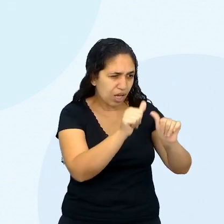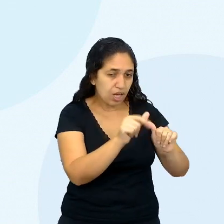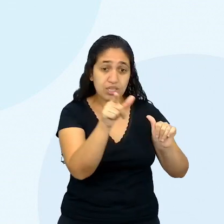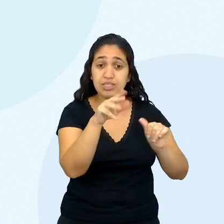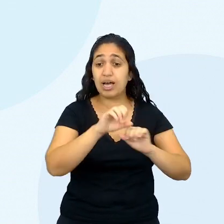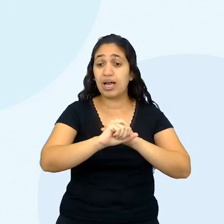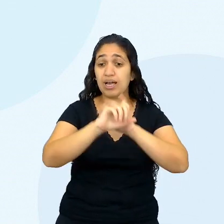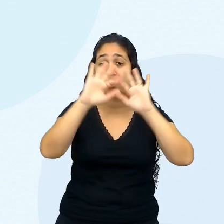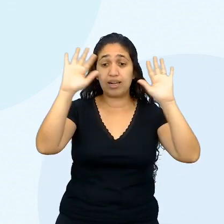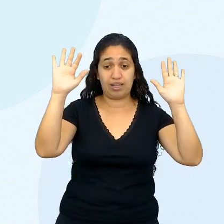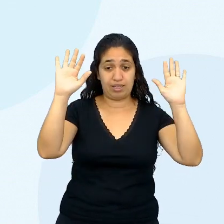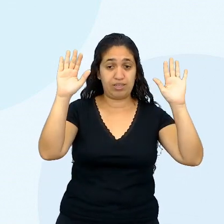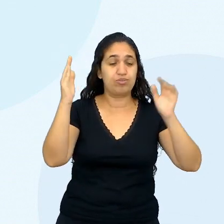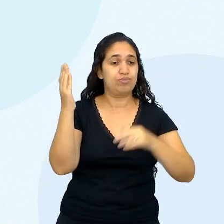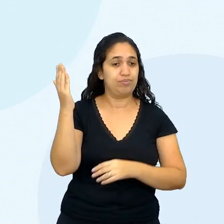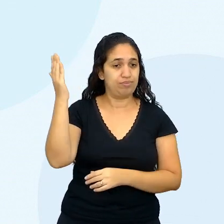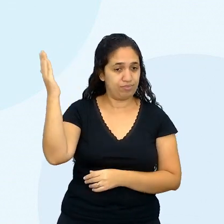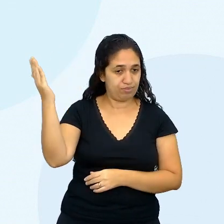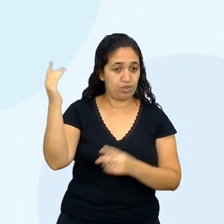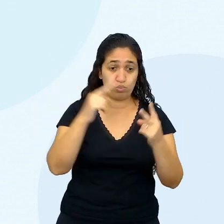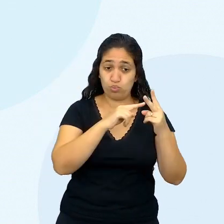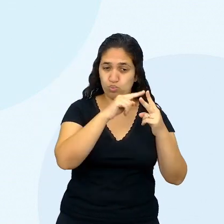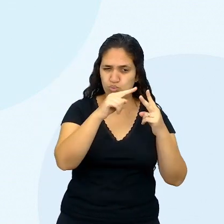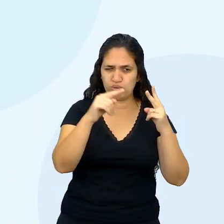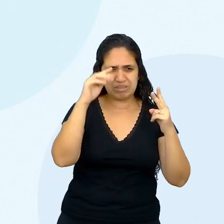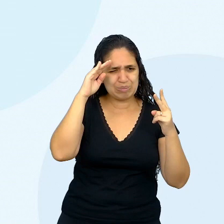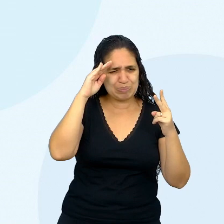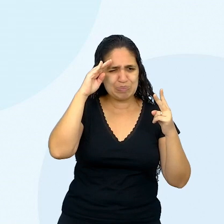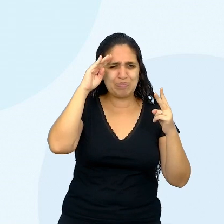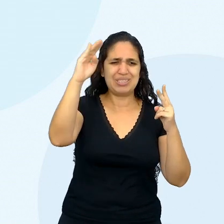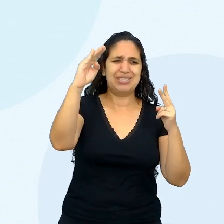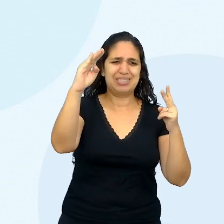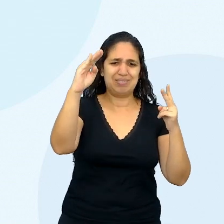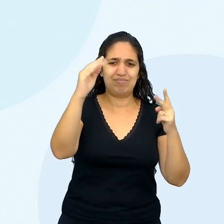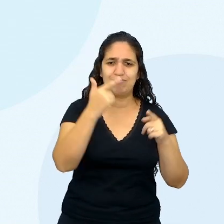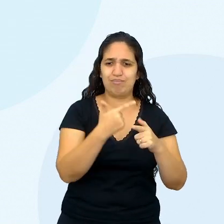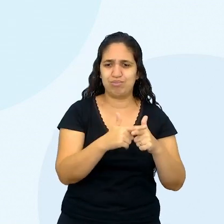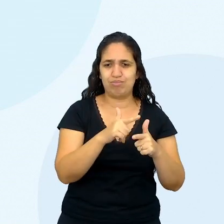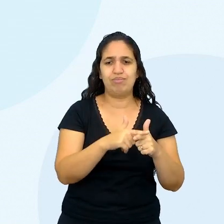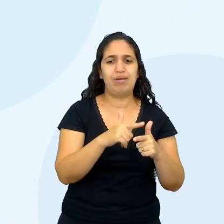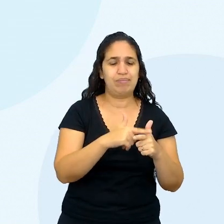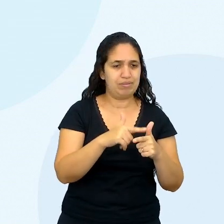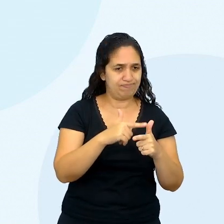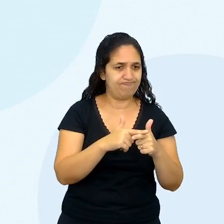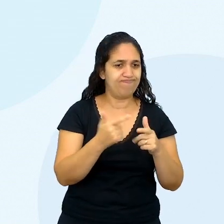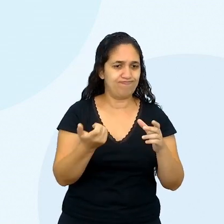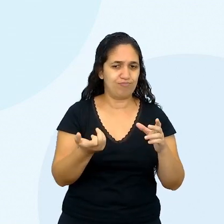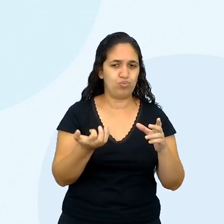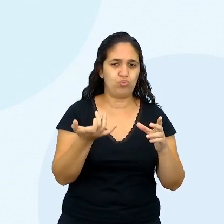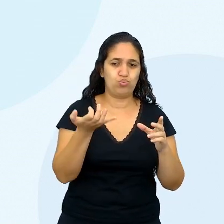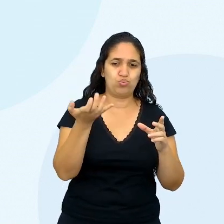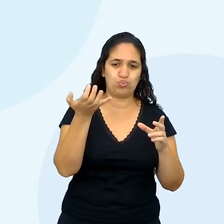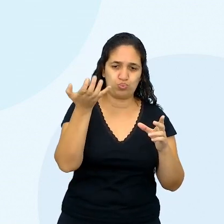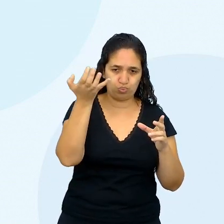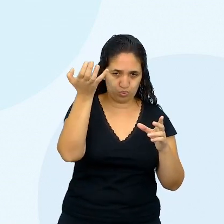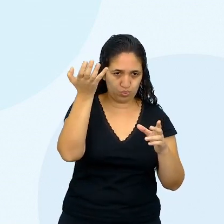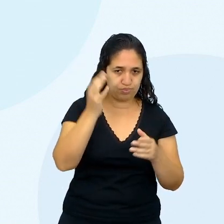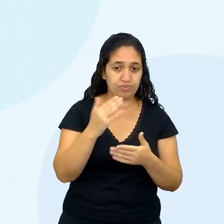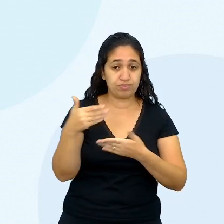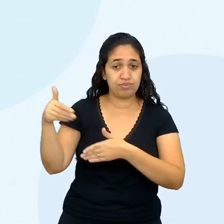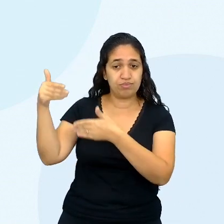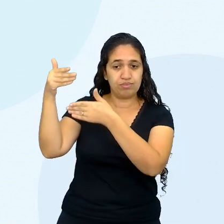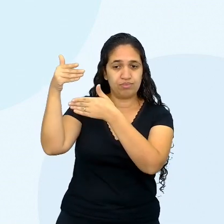clara com relação aos dois principais itens predominantes dessa emissão. E o próximo?